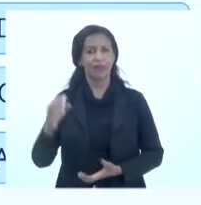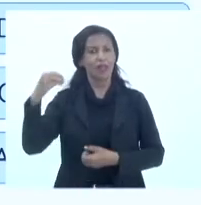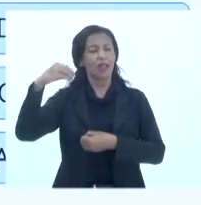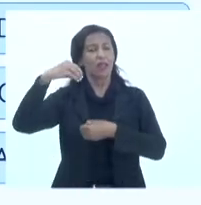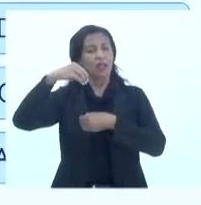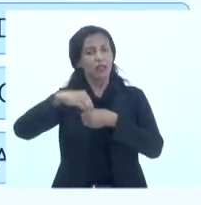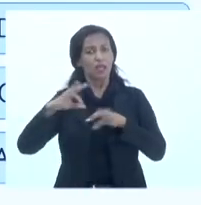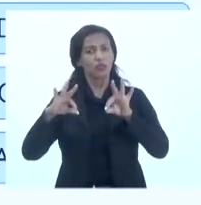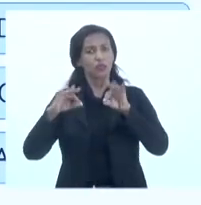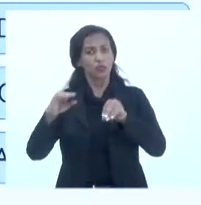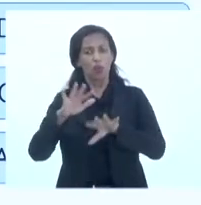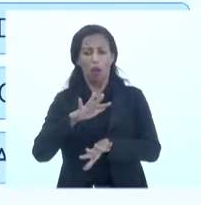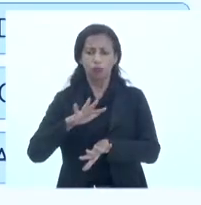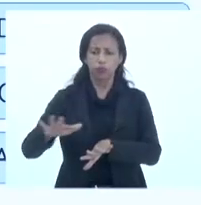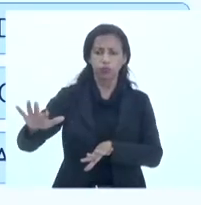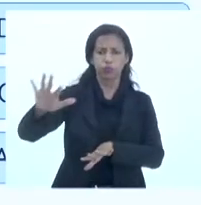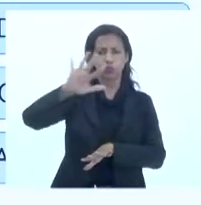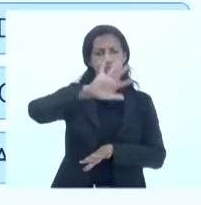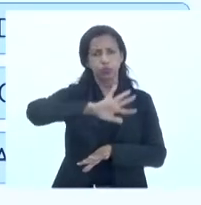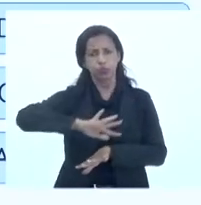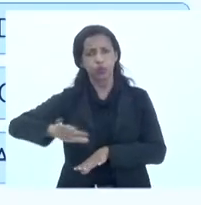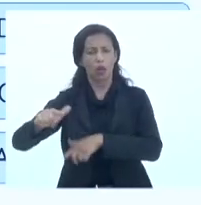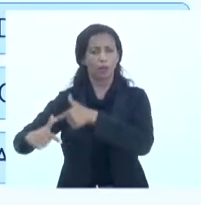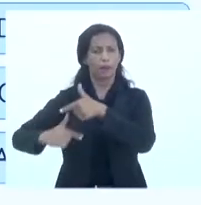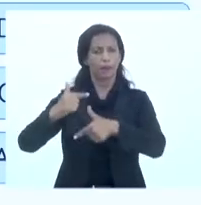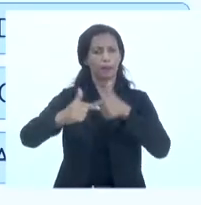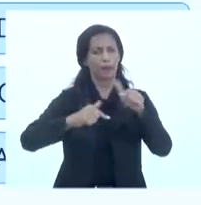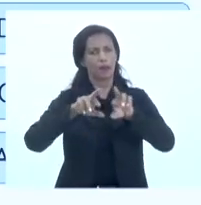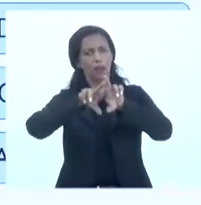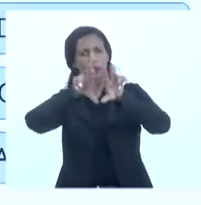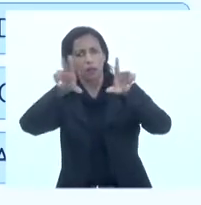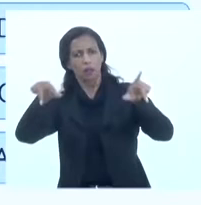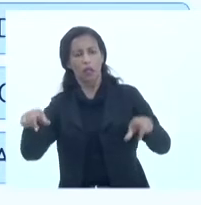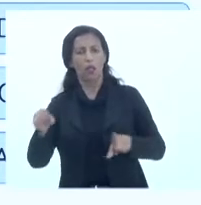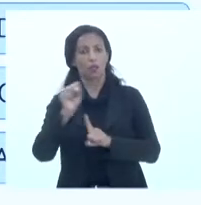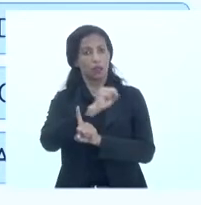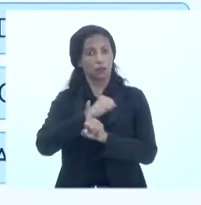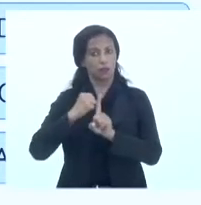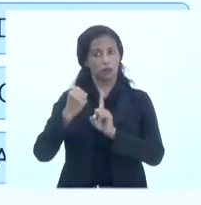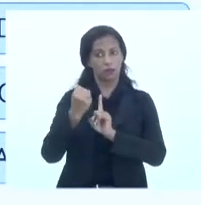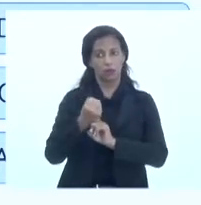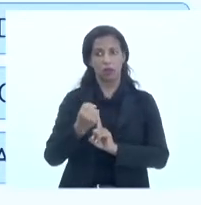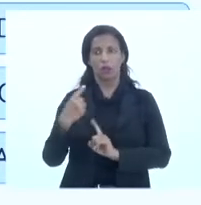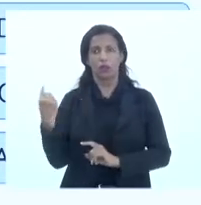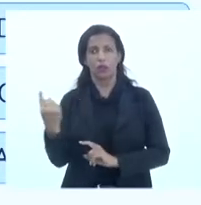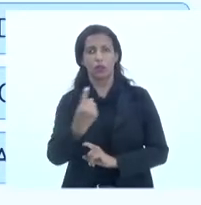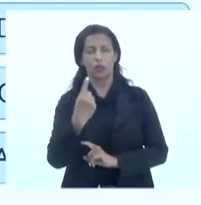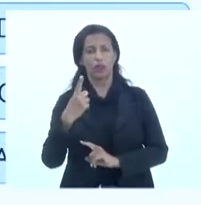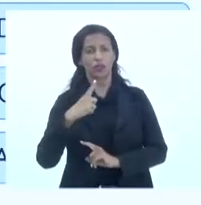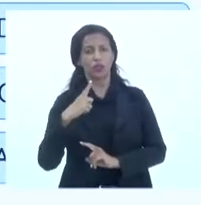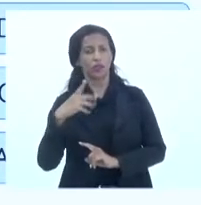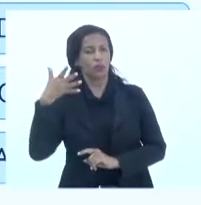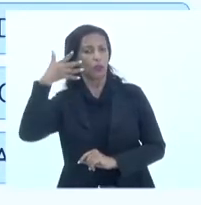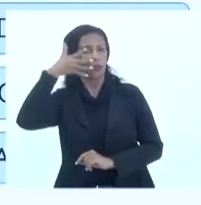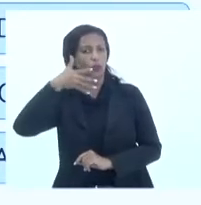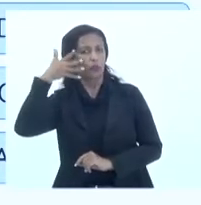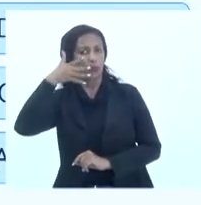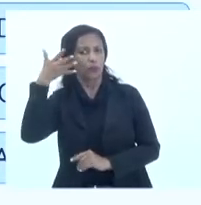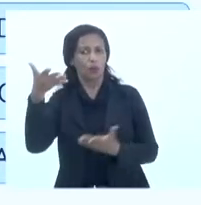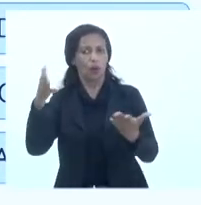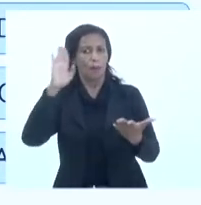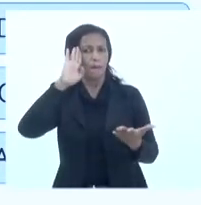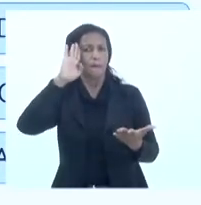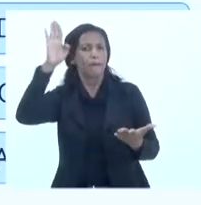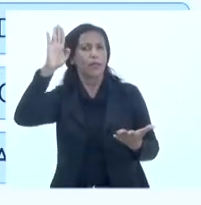todas as áreas de atuação do cluster, junto às diversas esferas da nossa sociedade, Nós trouxemos para este fórum nossas